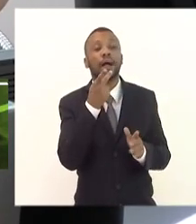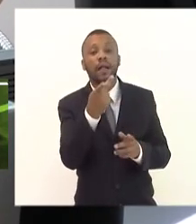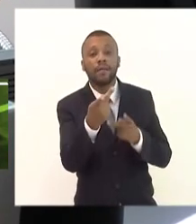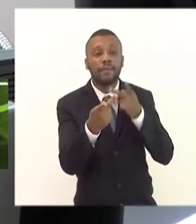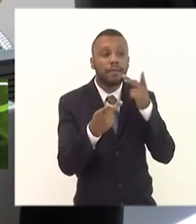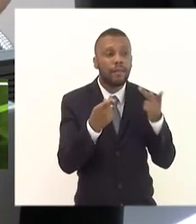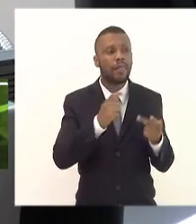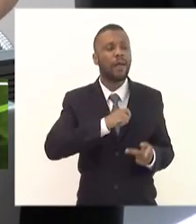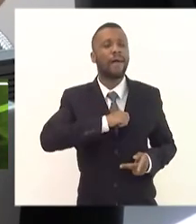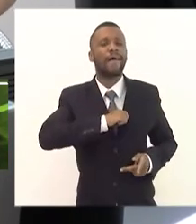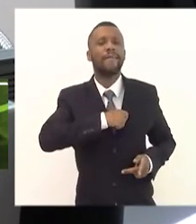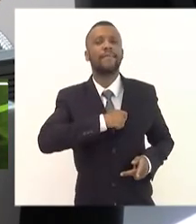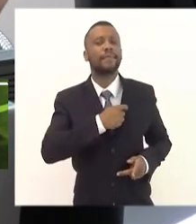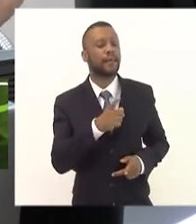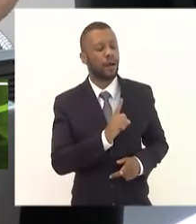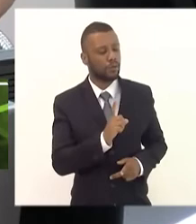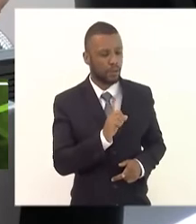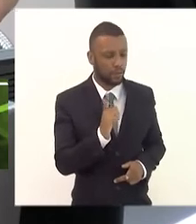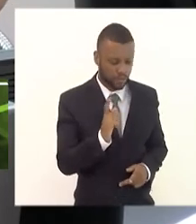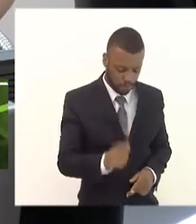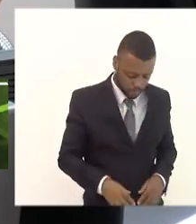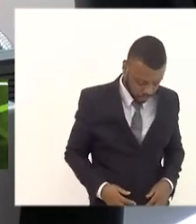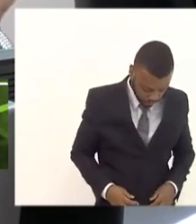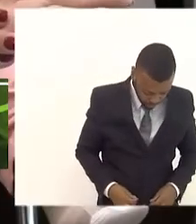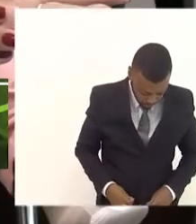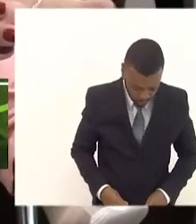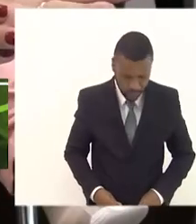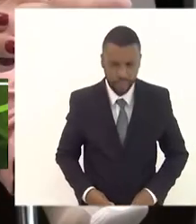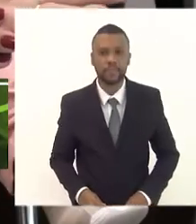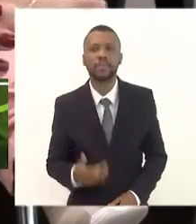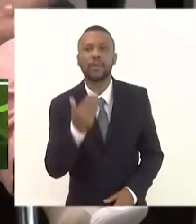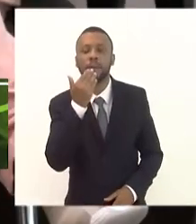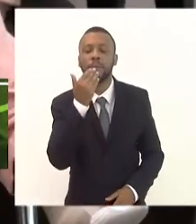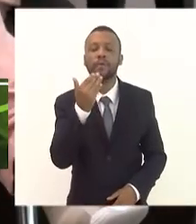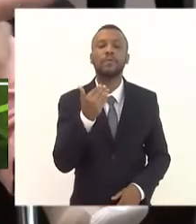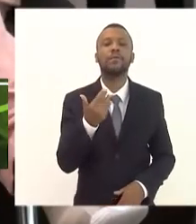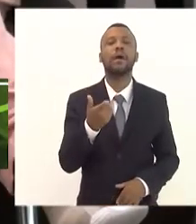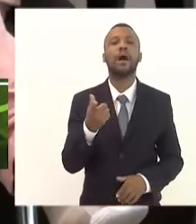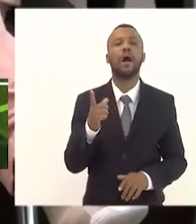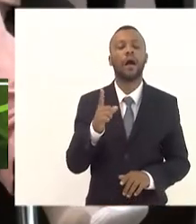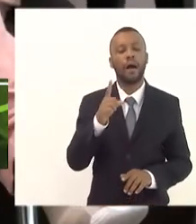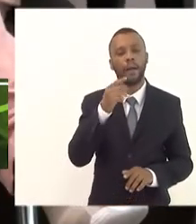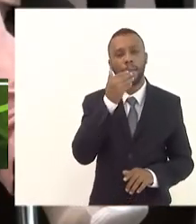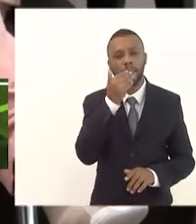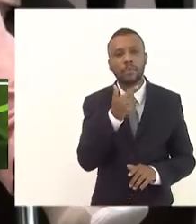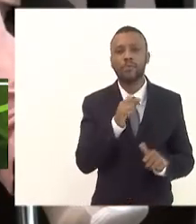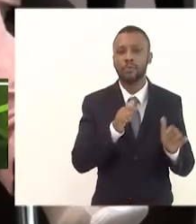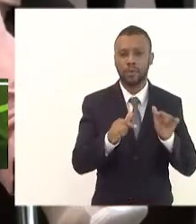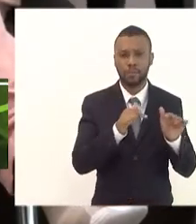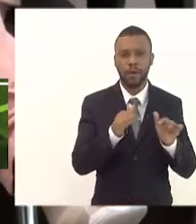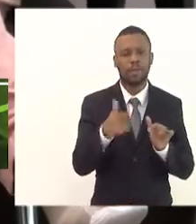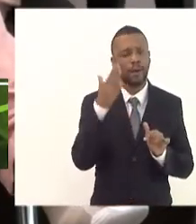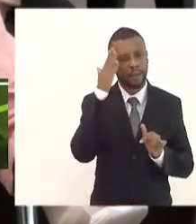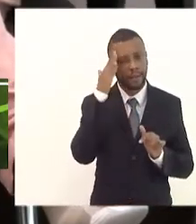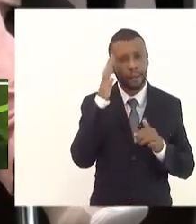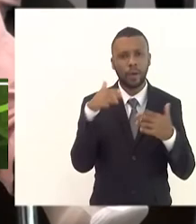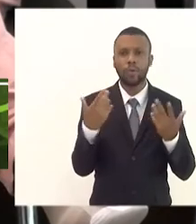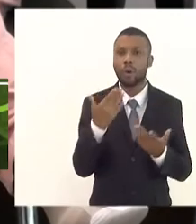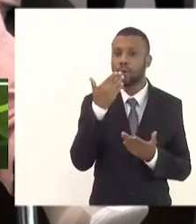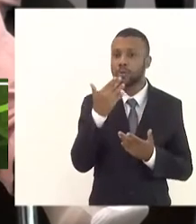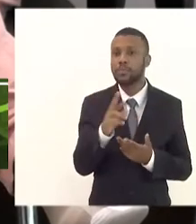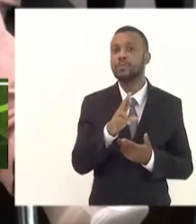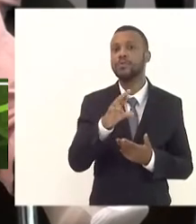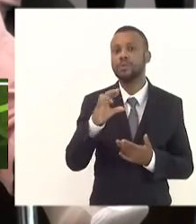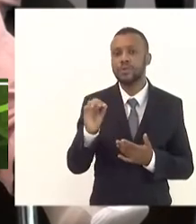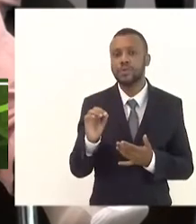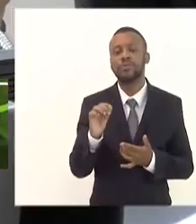De fiscal não, dos fiscais. Não, mas nada é porque disso. O senhor perguntou da ordem de serviço. É, então, para saber sim. Em que rios